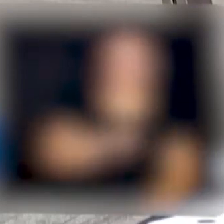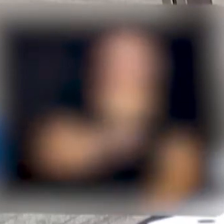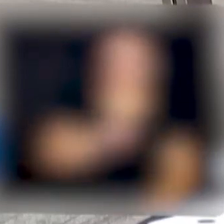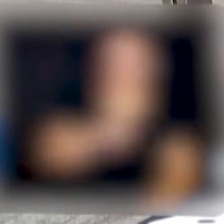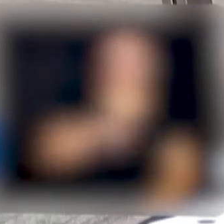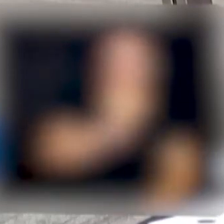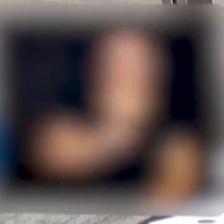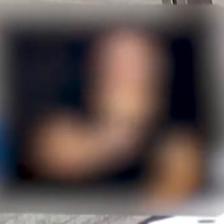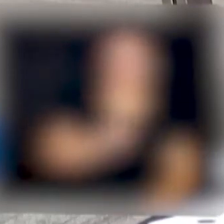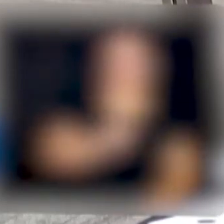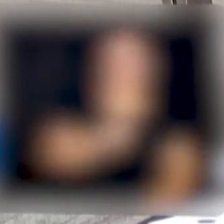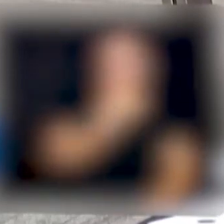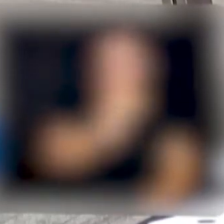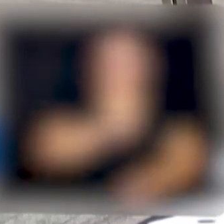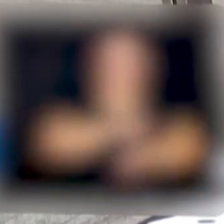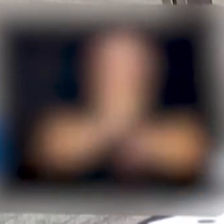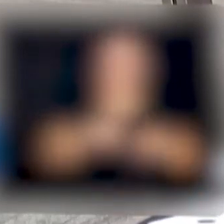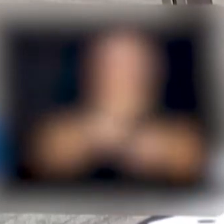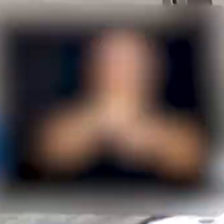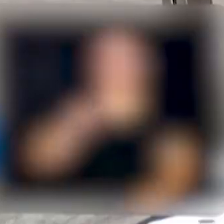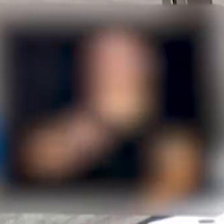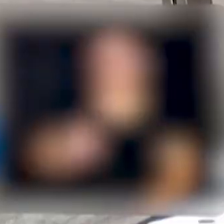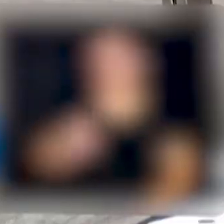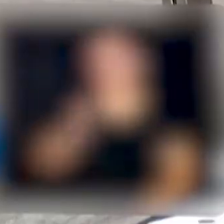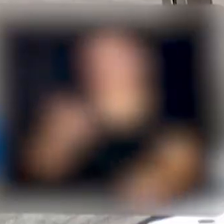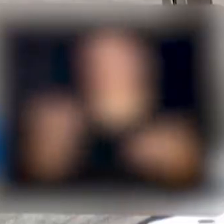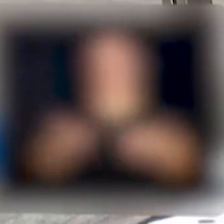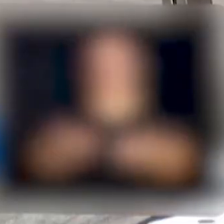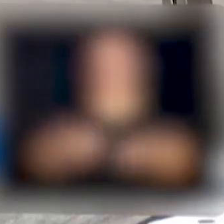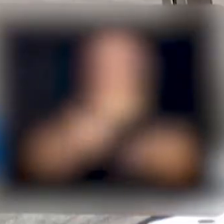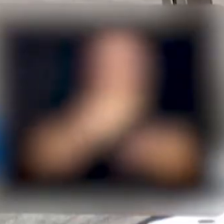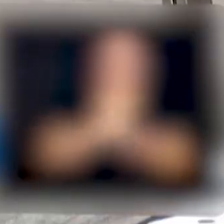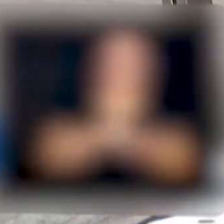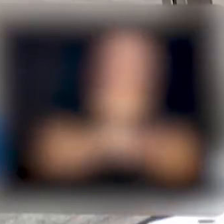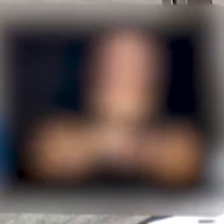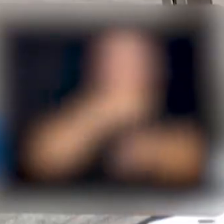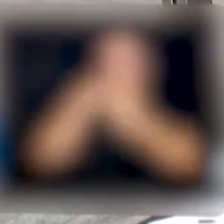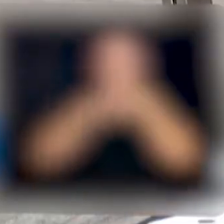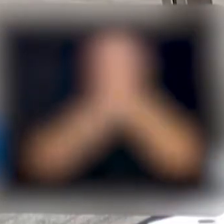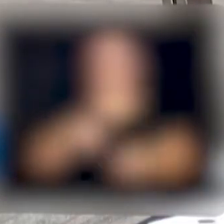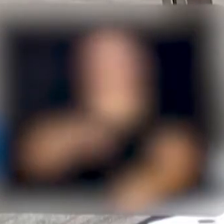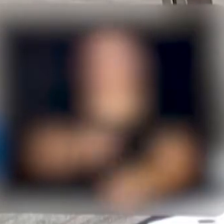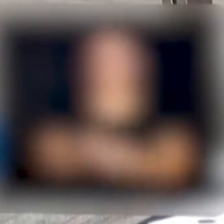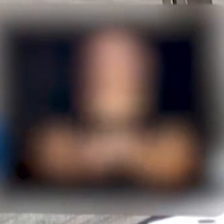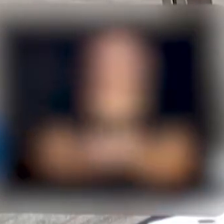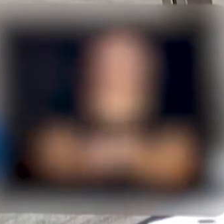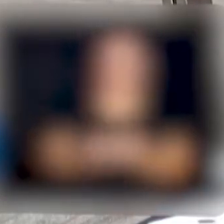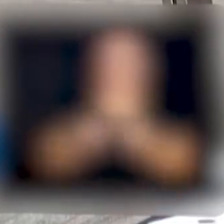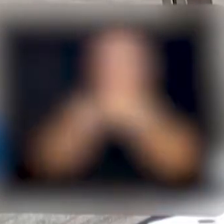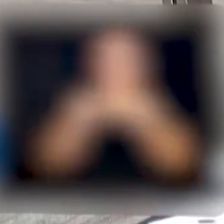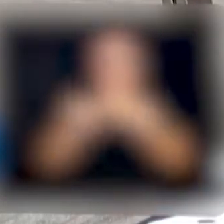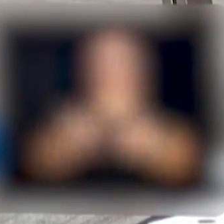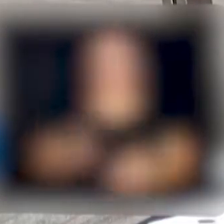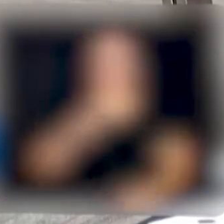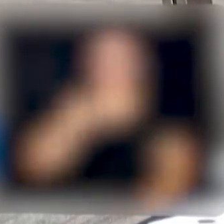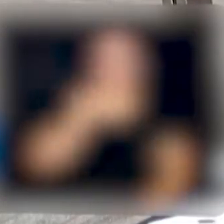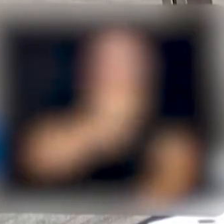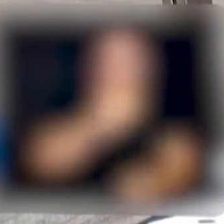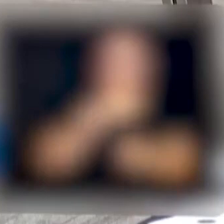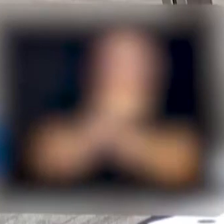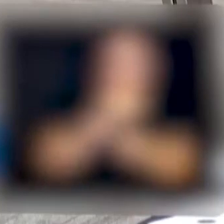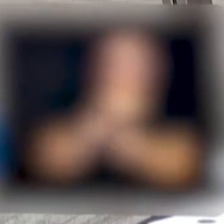Vale Transporte é um dos itens que abrange o bilhete único. O secretário trouxe para a gente mais informações e agora nós vamos fazer